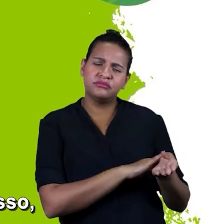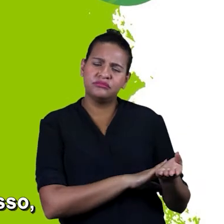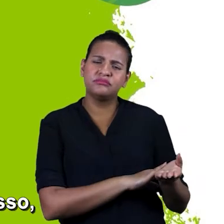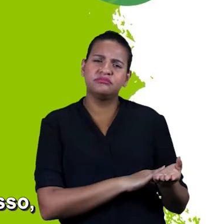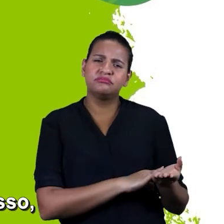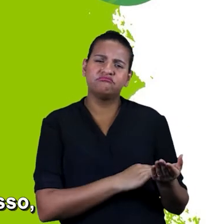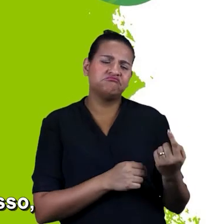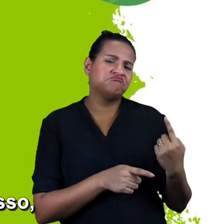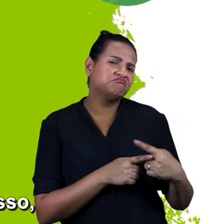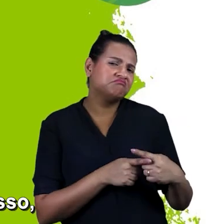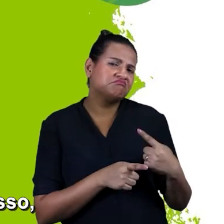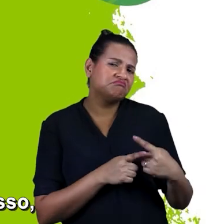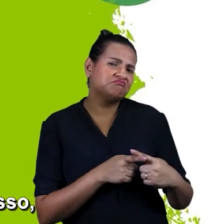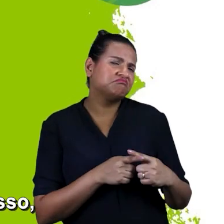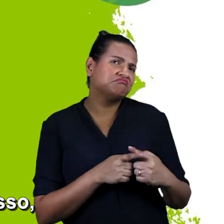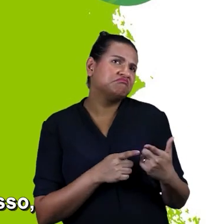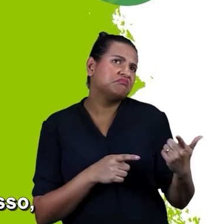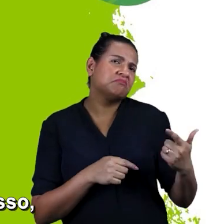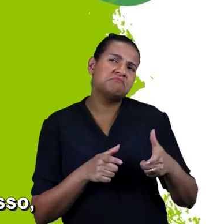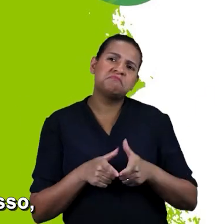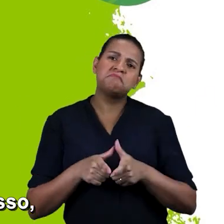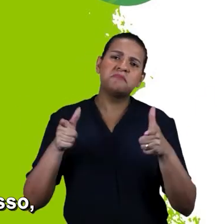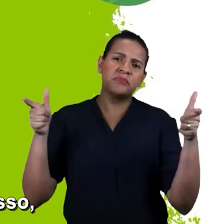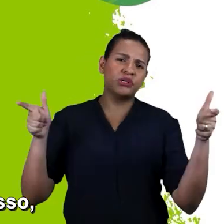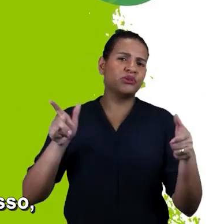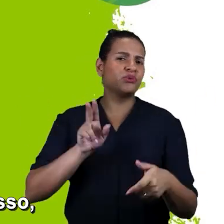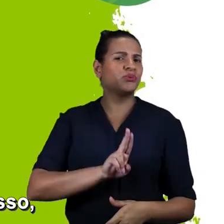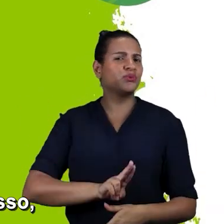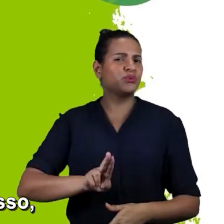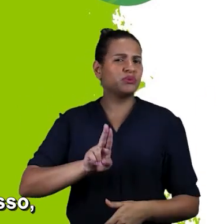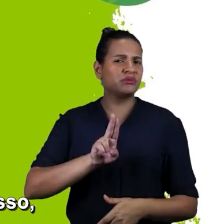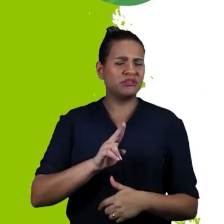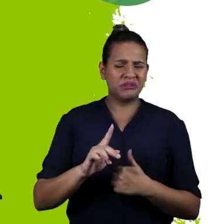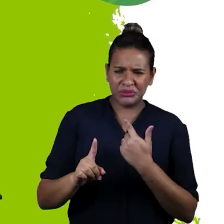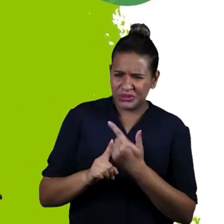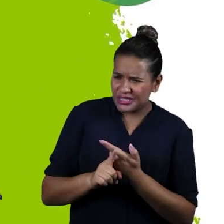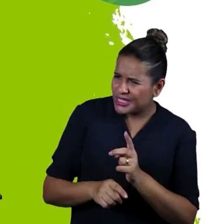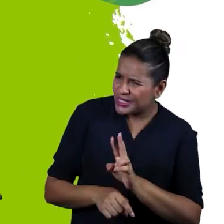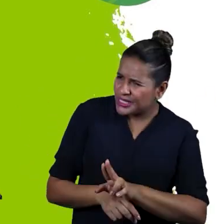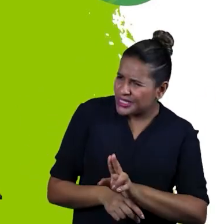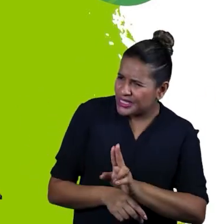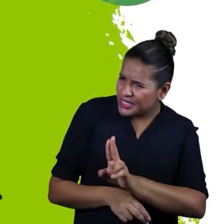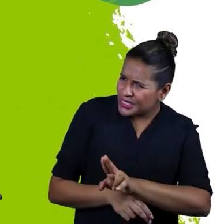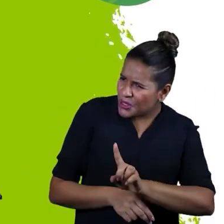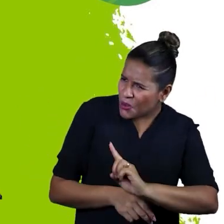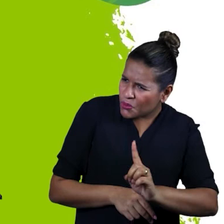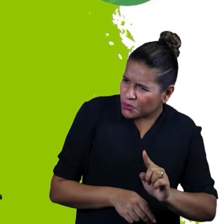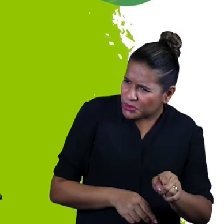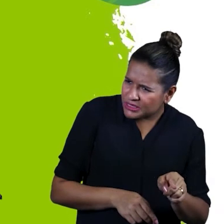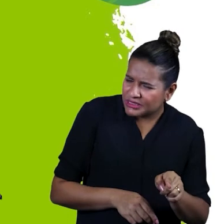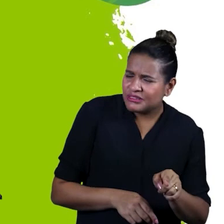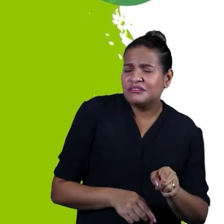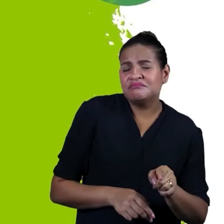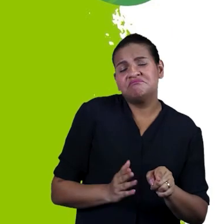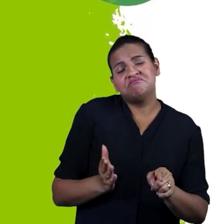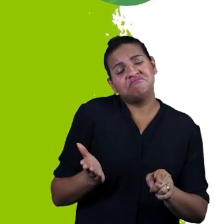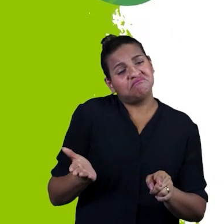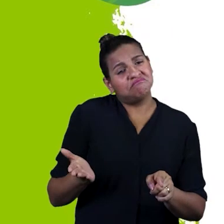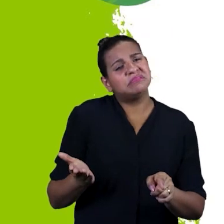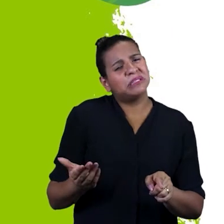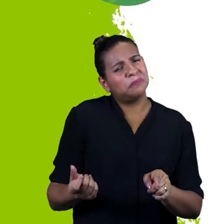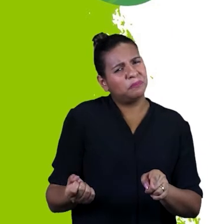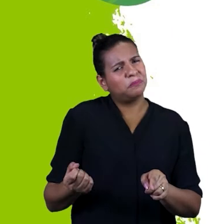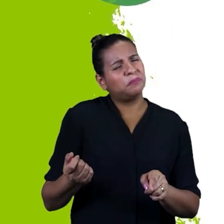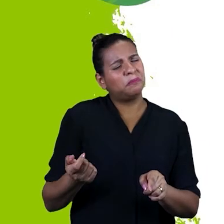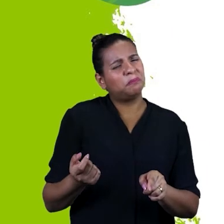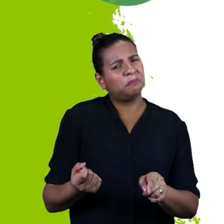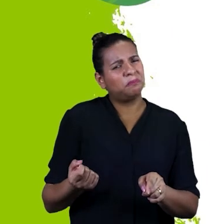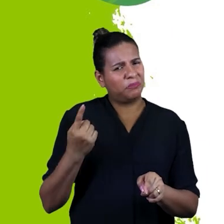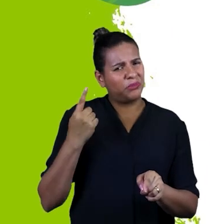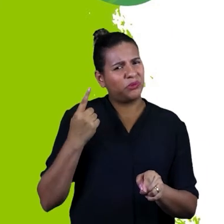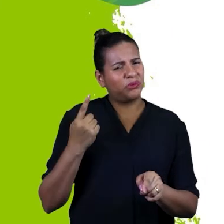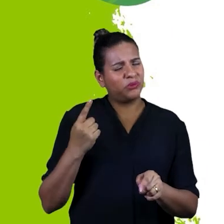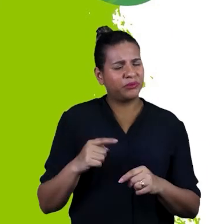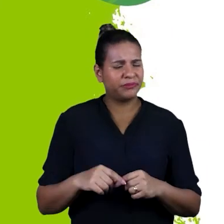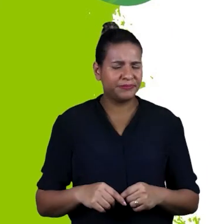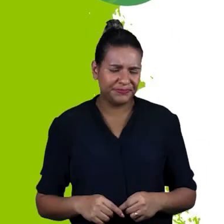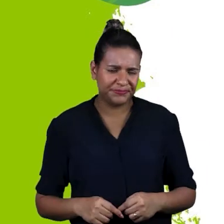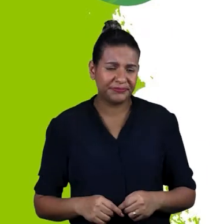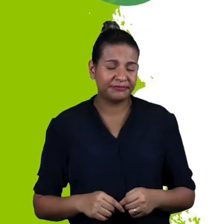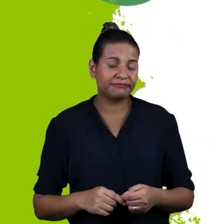dia, né? Eu acho que é muito difícil você ver alguém que não tem acesso, que não usa de alguma forma. Não sei se